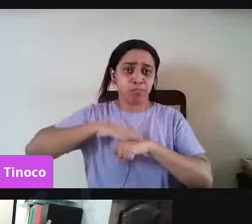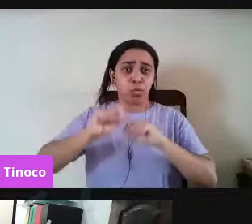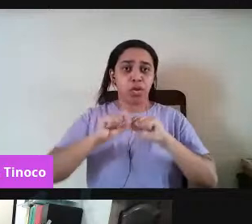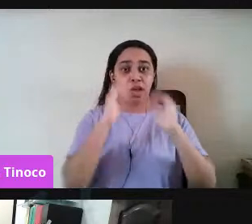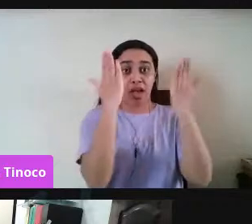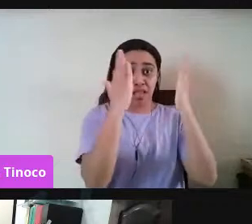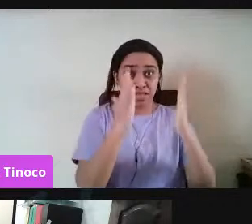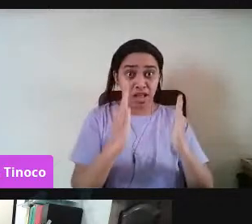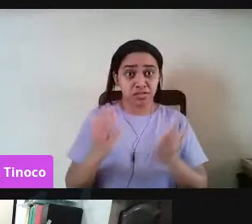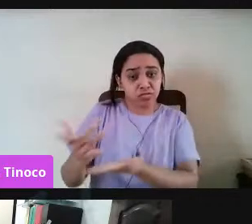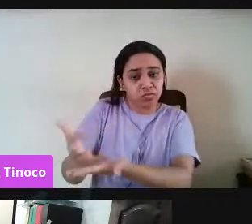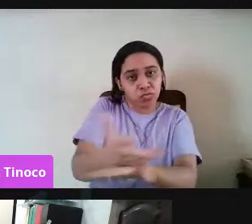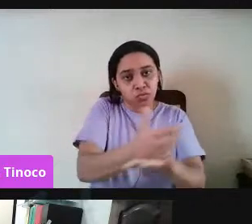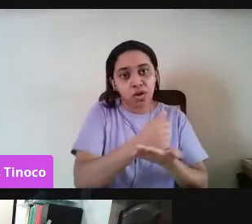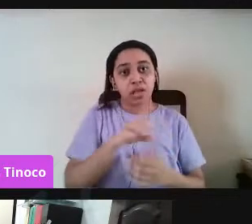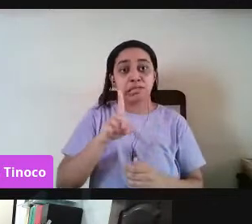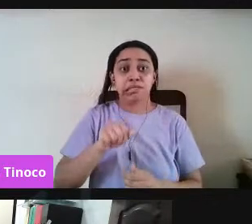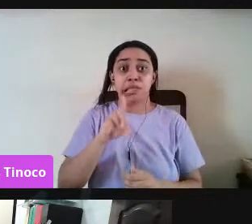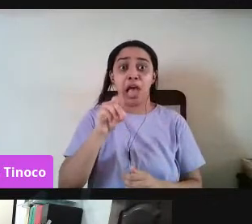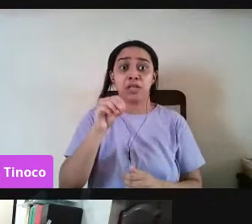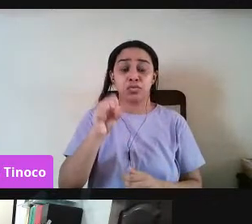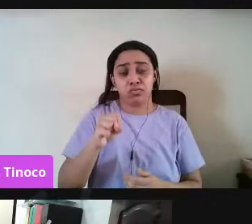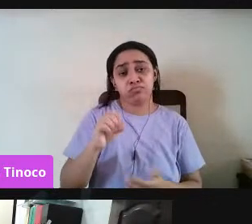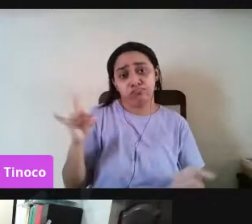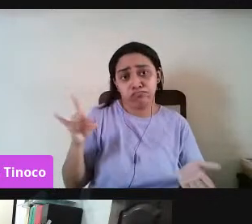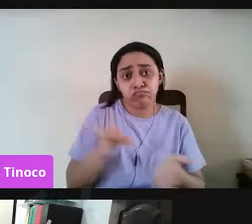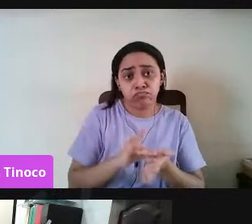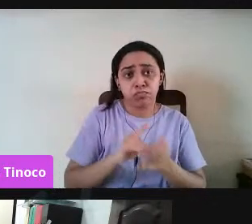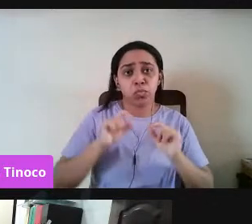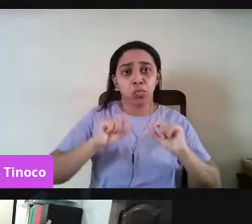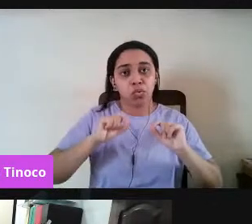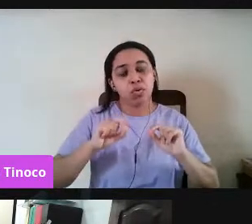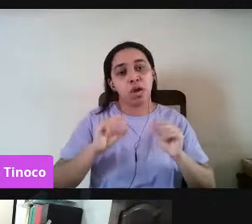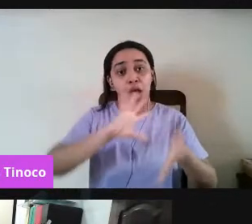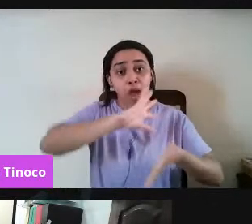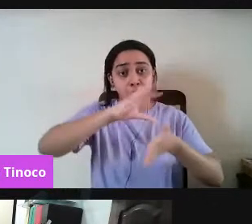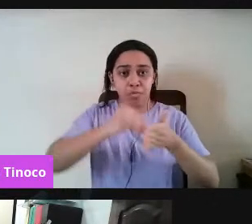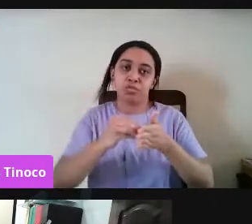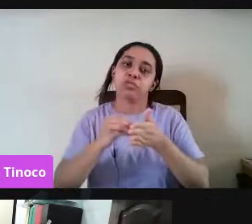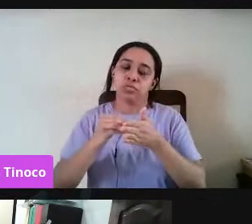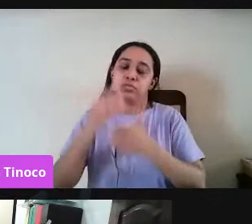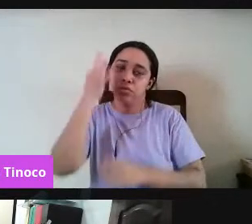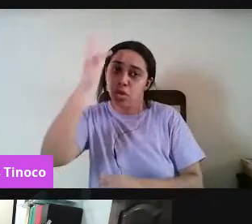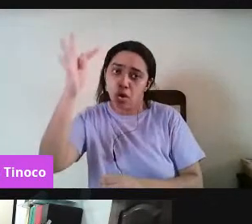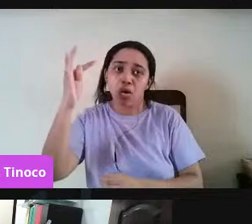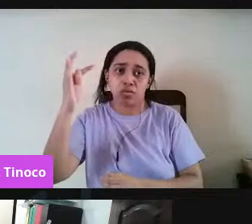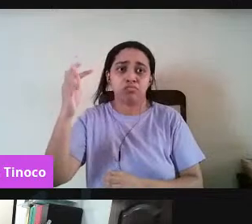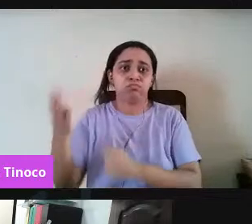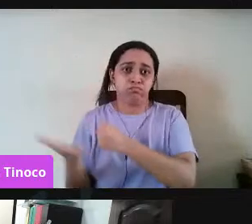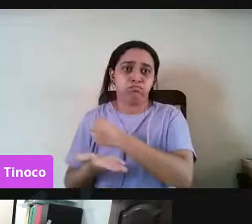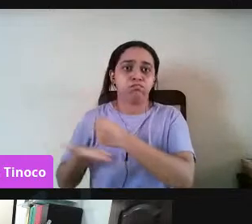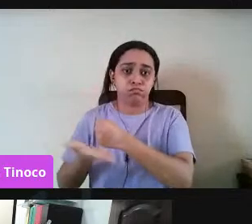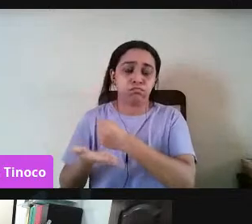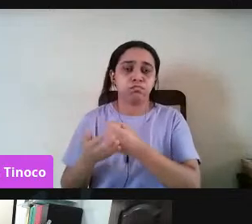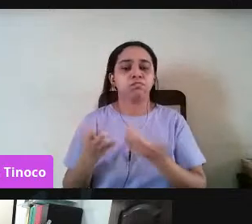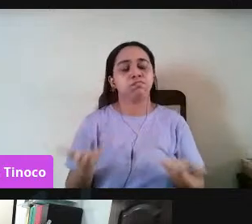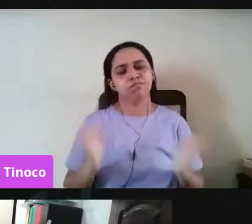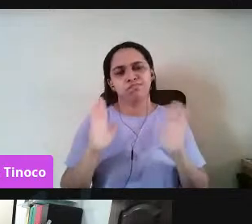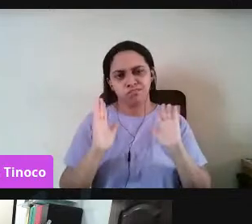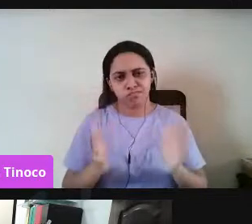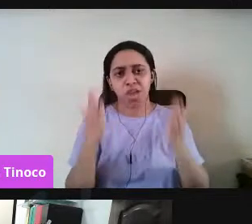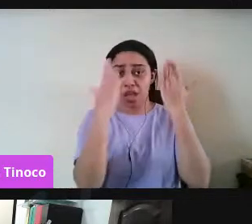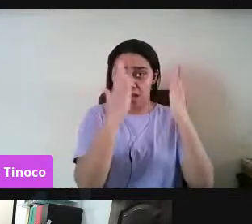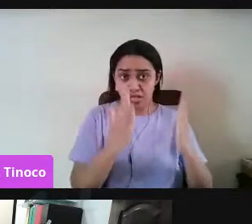dados concretos, naturalmente, ancorando-me em abordagens teóricas. Então, o título, análise já foi dito, né?